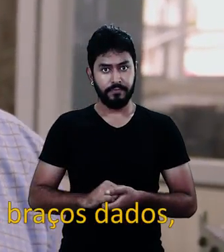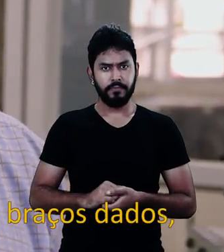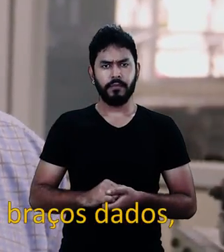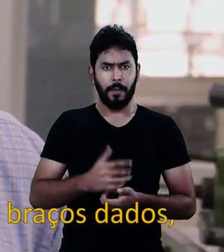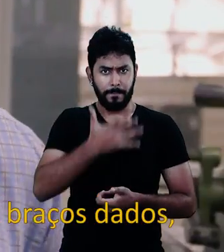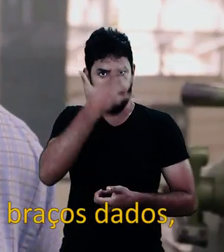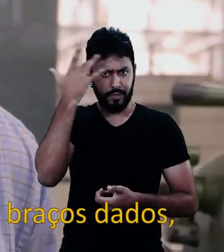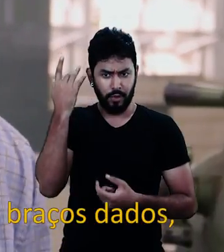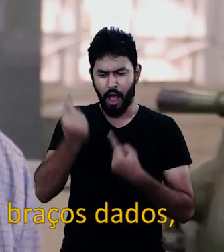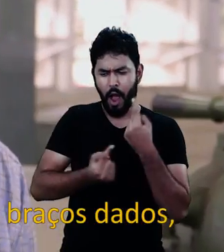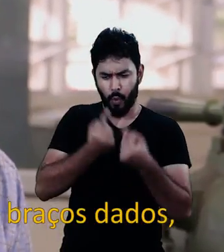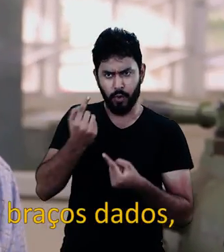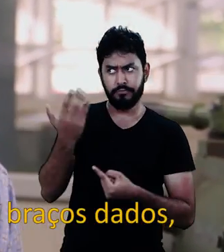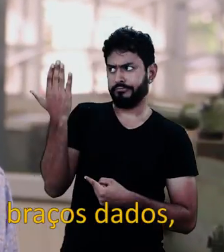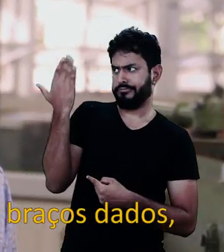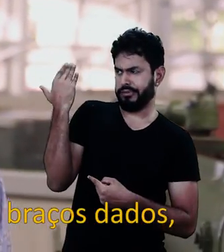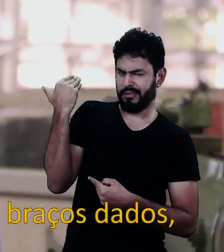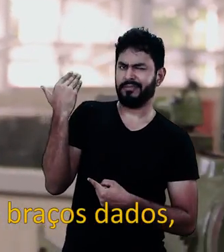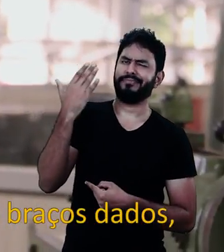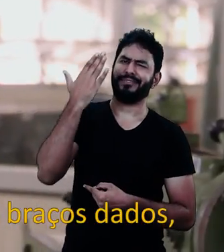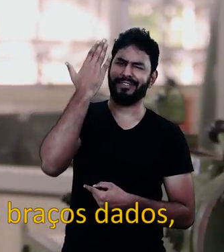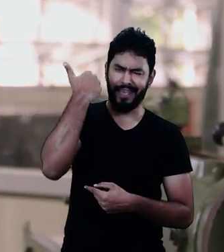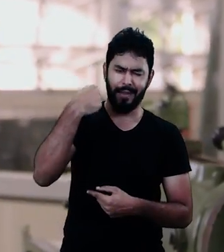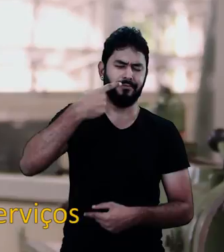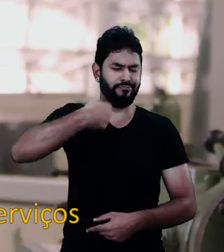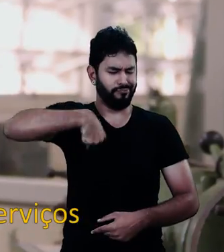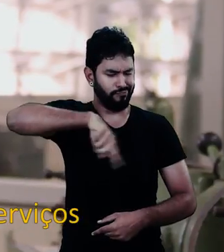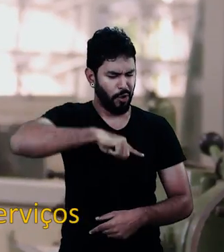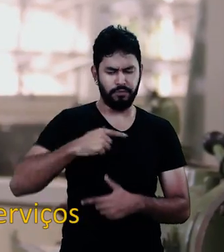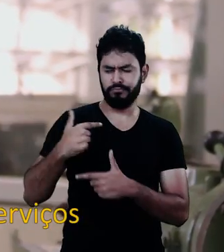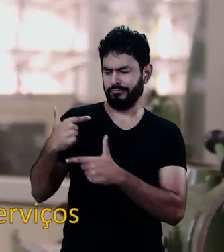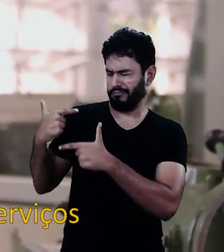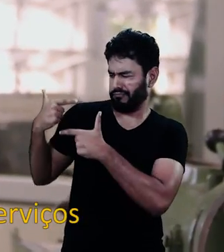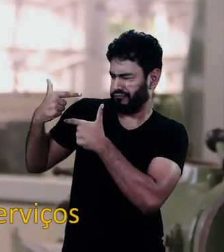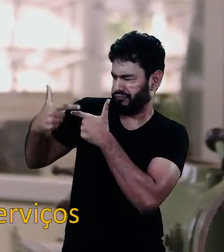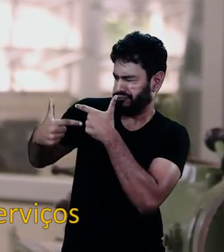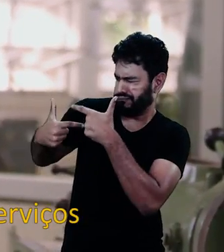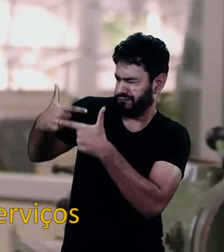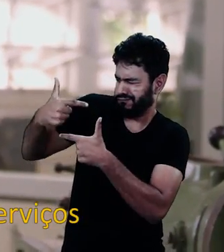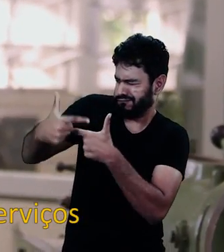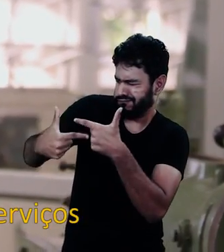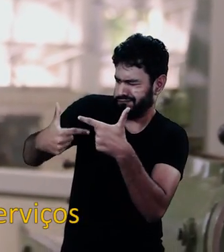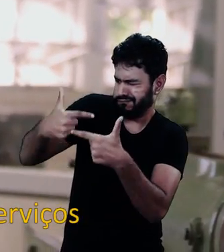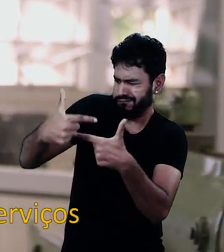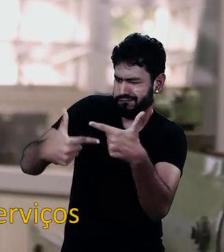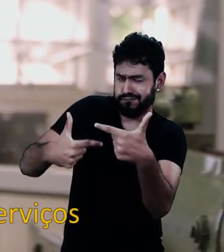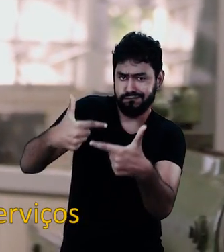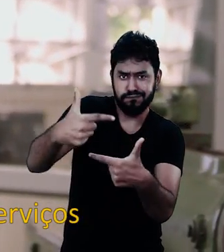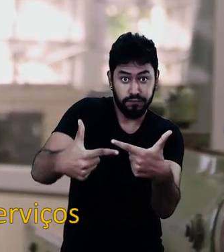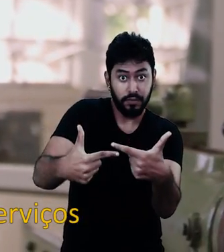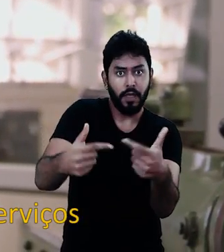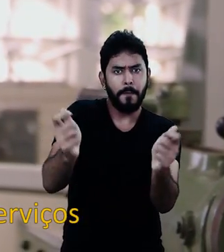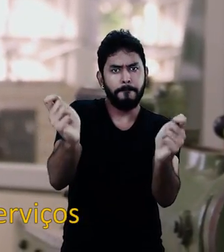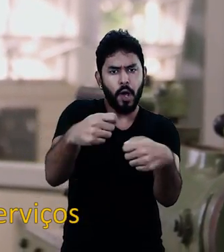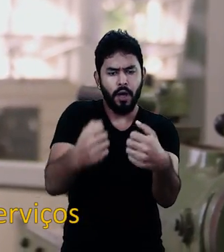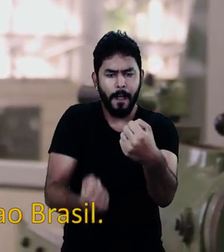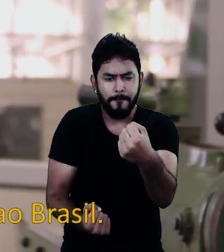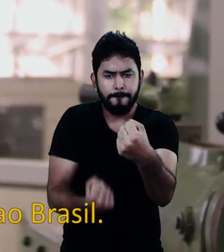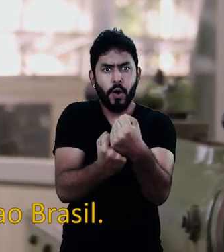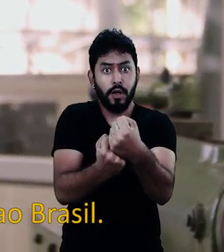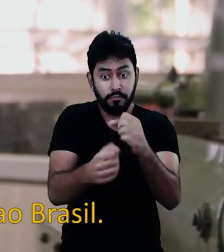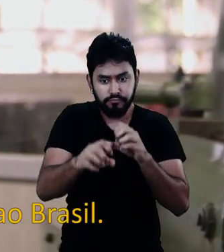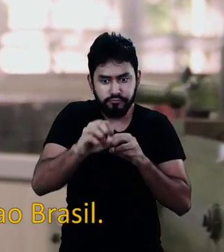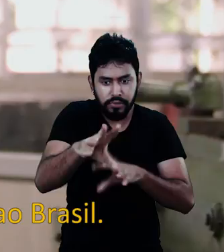época sabem de que é de braços dados. Nós acumulamos aqui uma série de